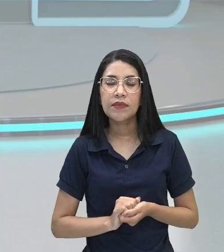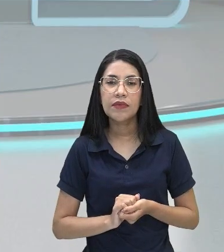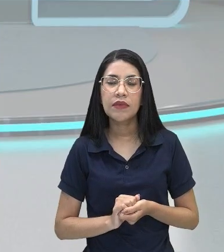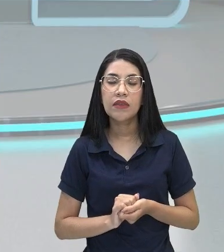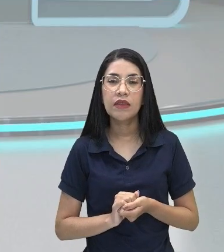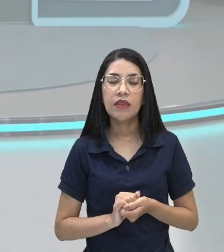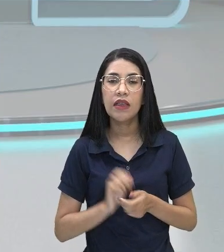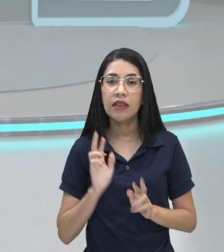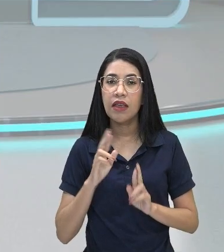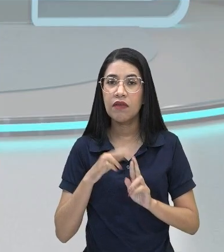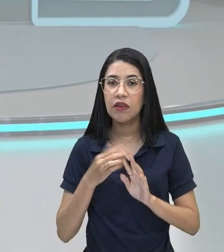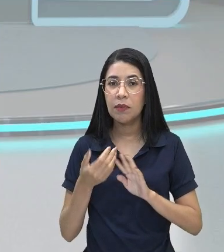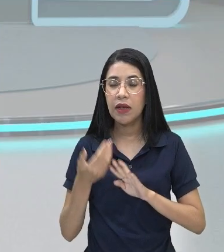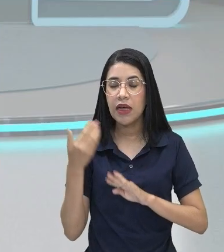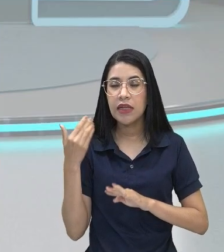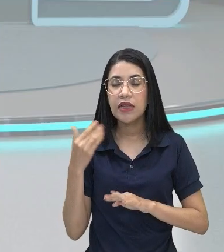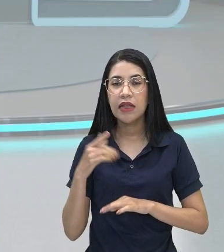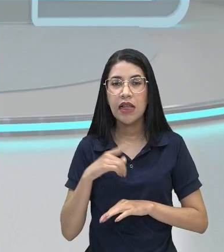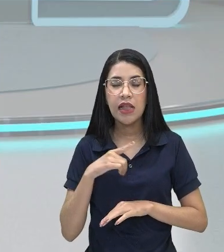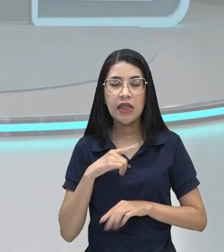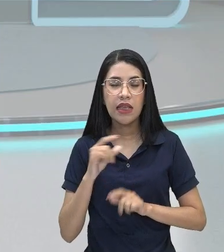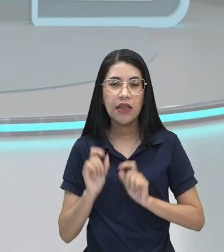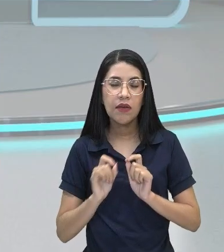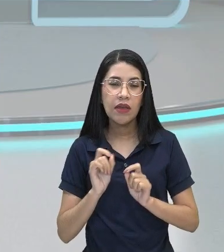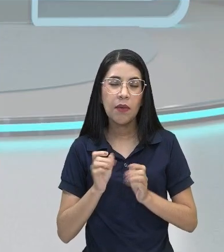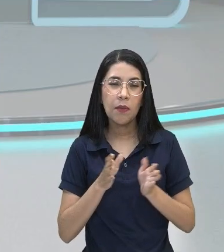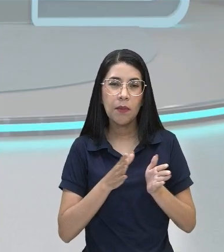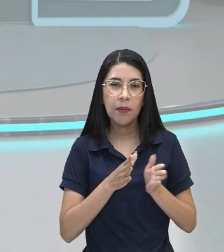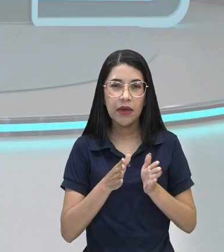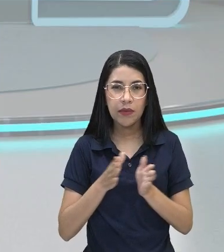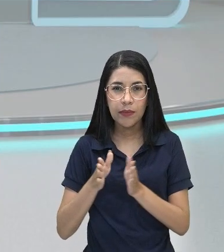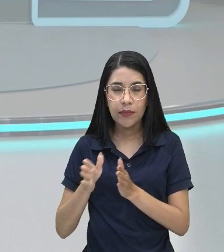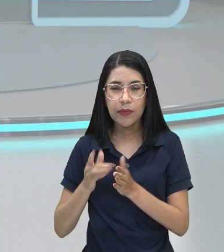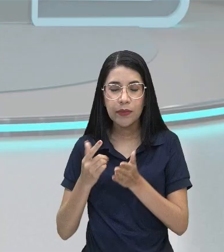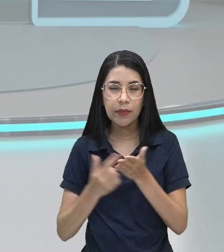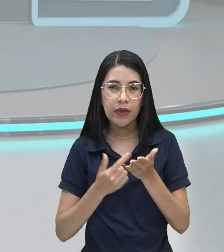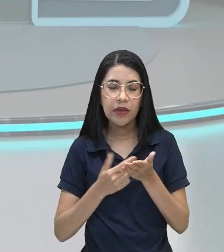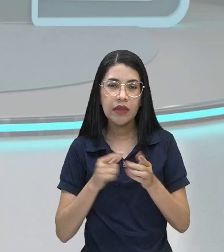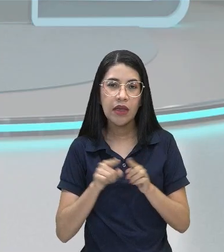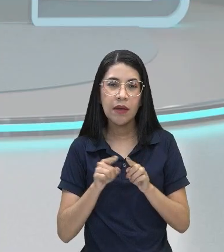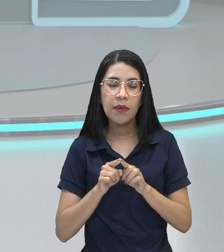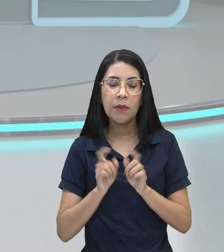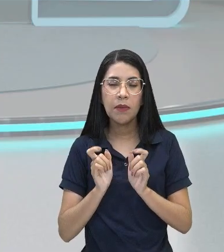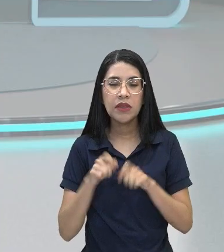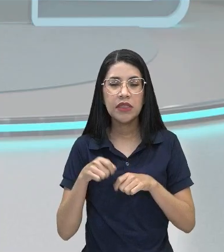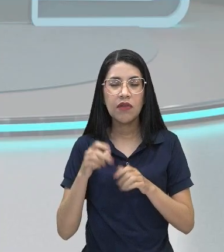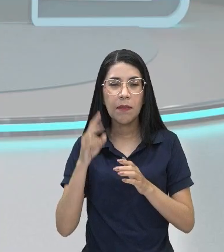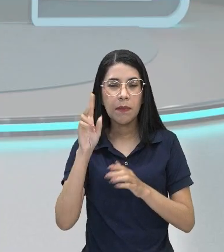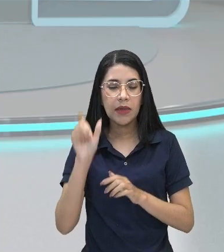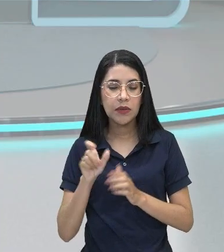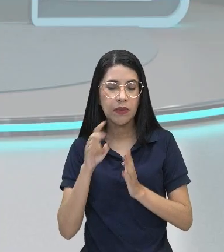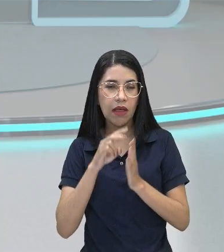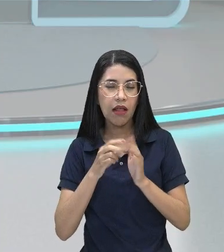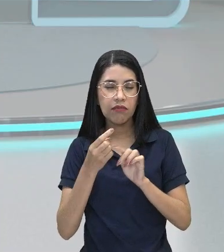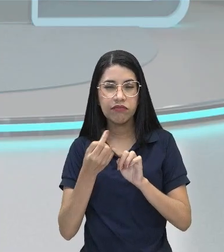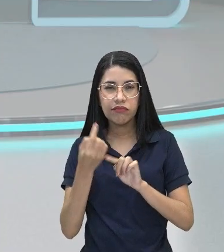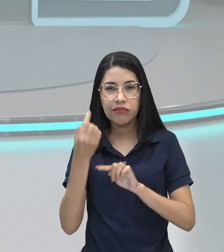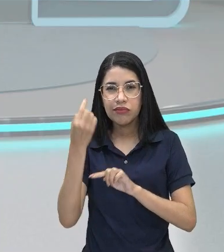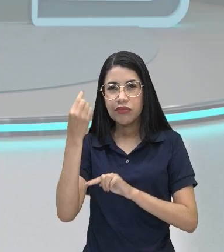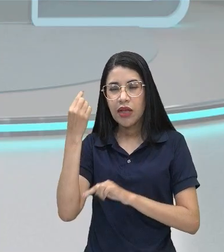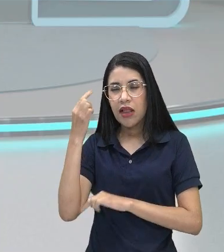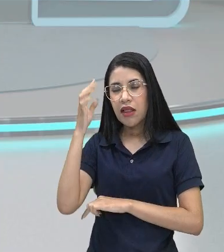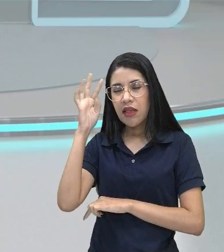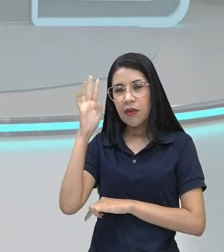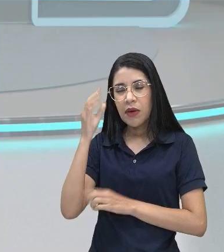linguagem poética, embora datada em alguns momentos, transporta o leitor ao universo dos meninos de rua